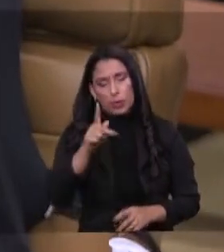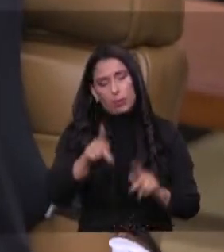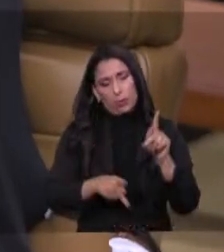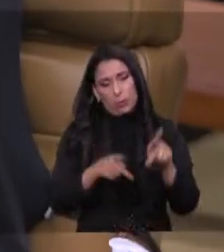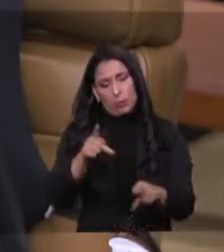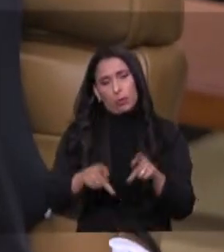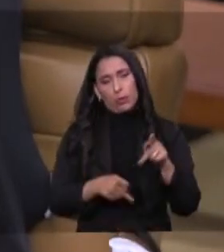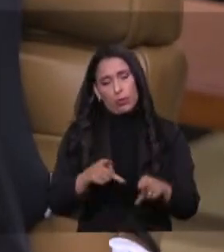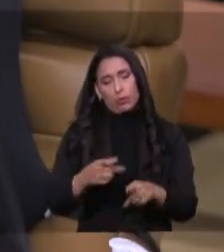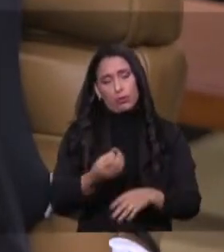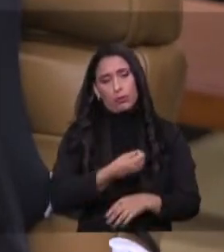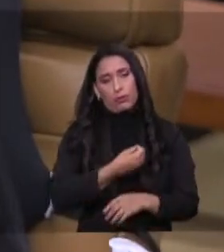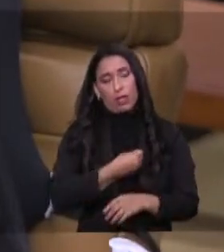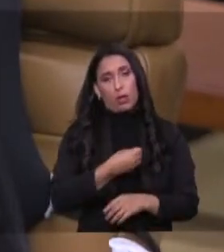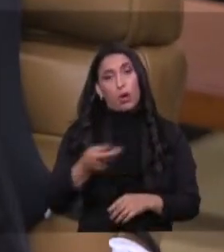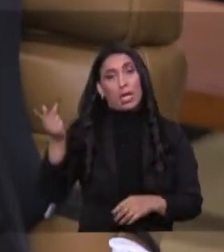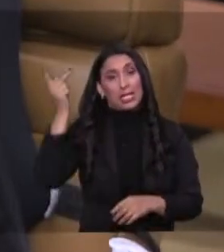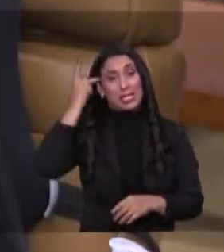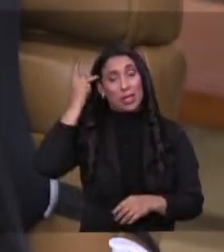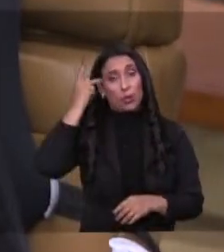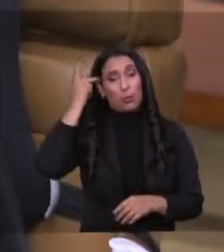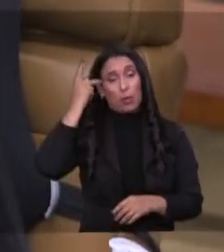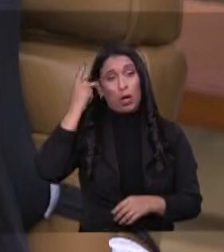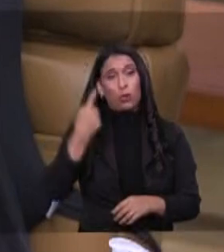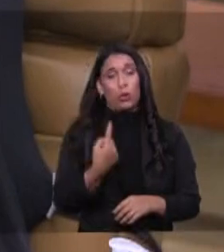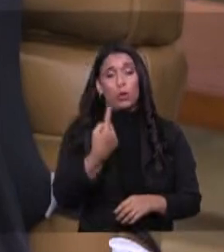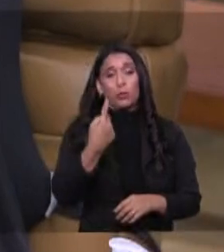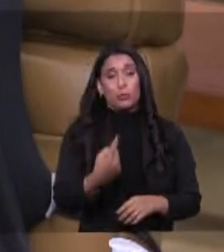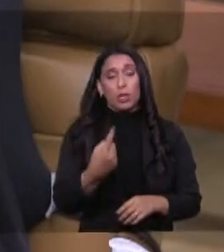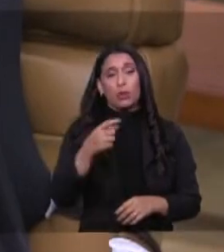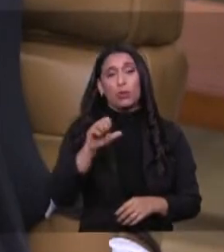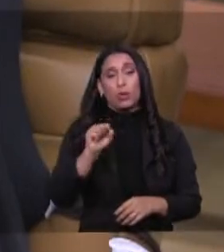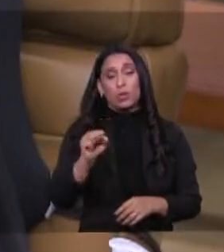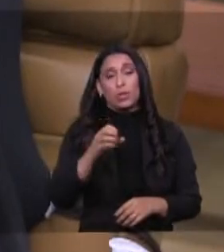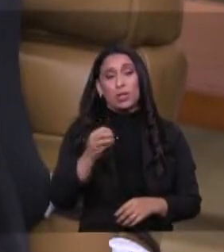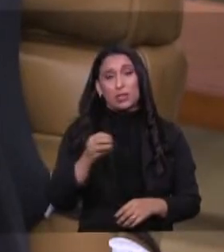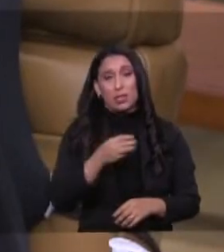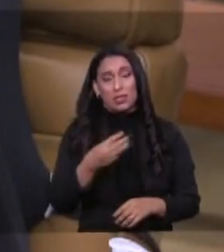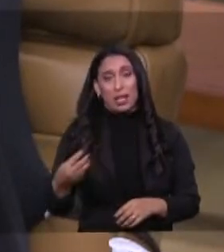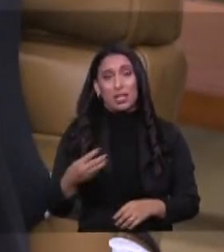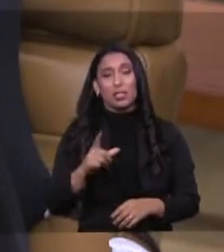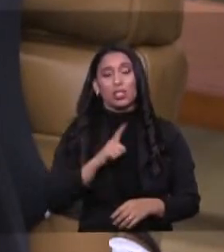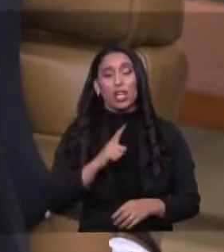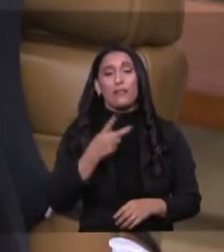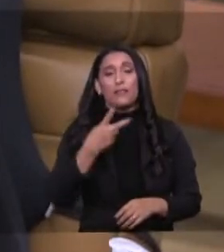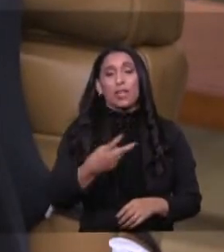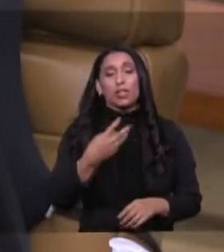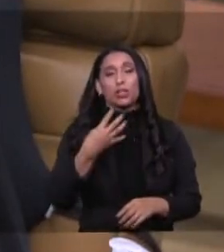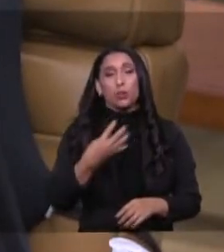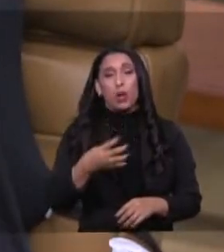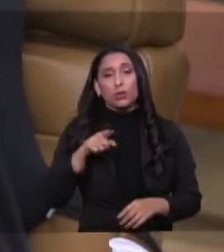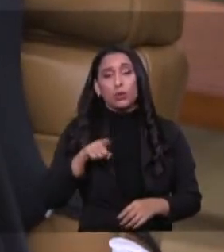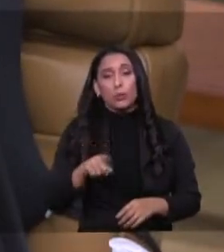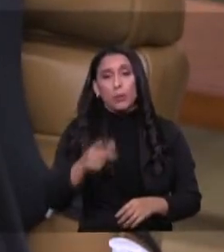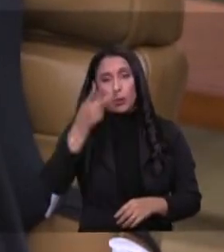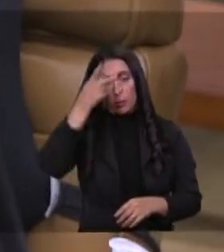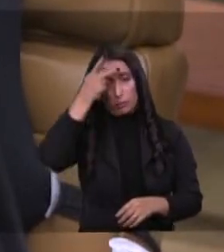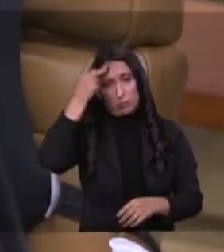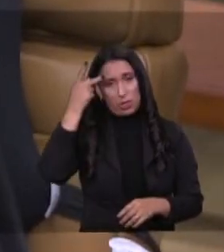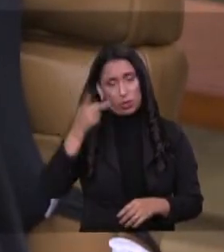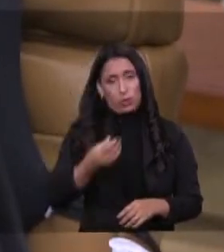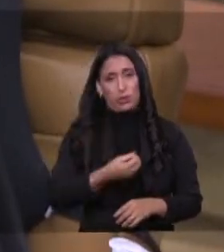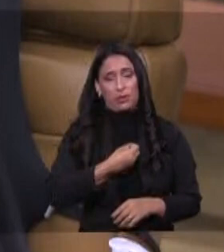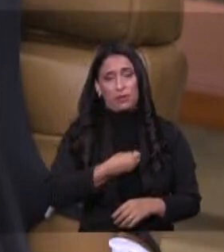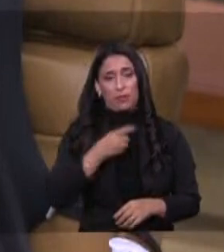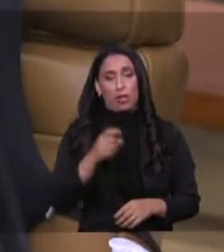São Paulo, essa grande metrópole, 1803, 24 mil habitantes. Porto